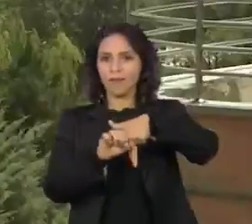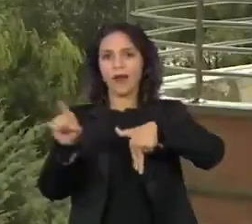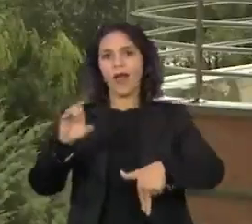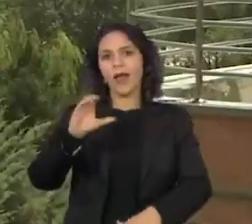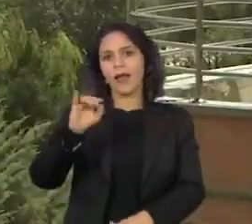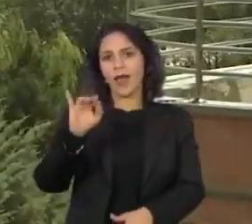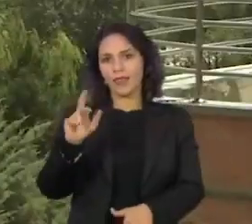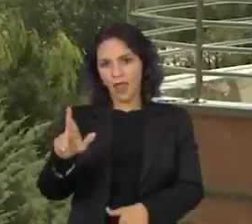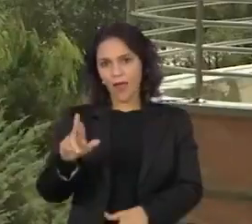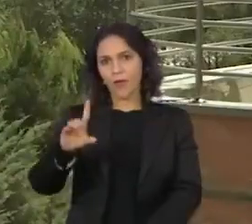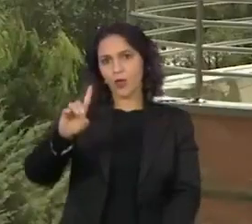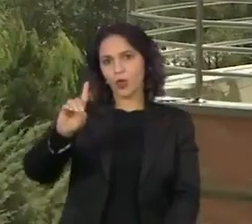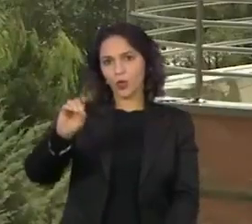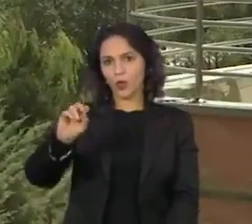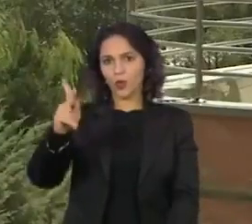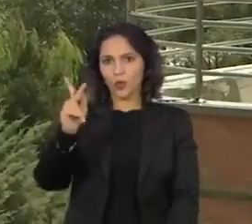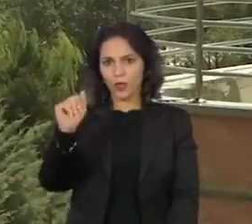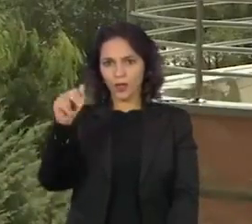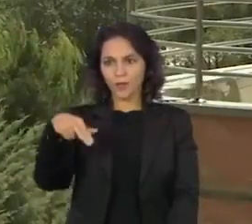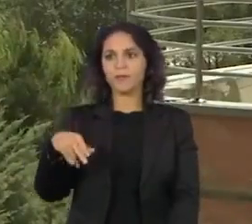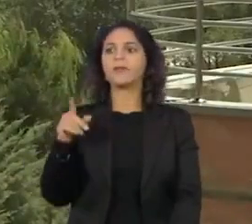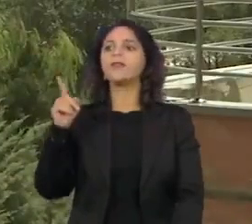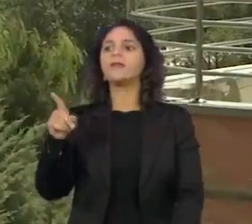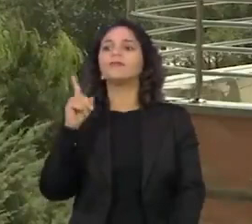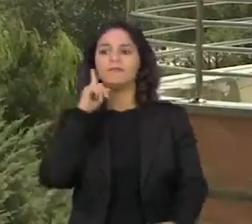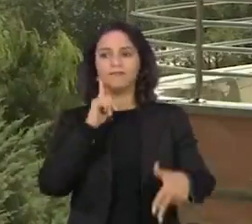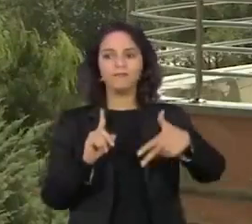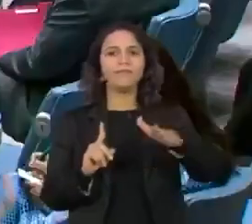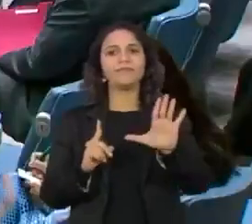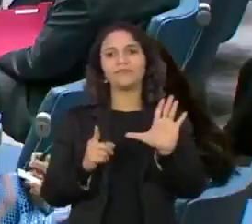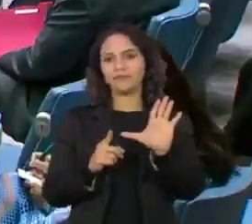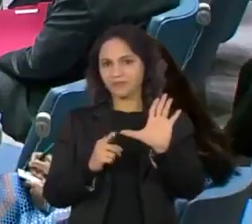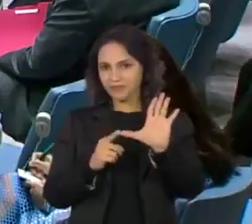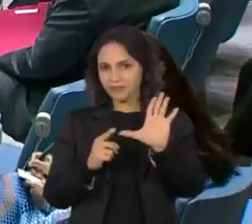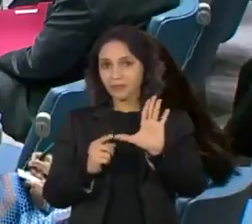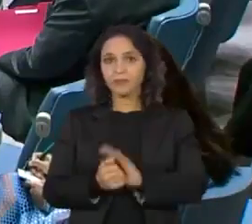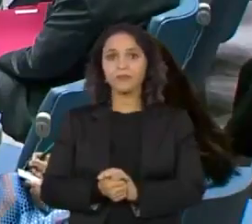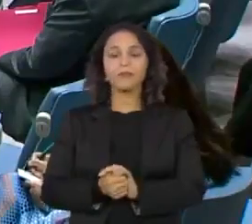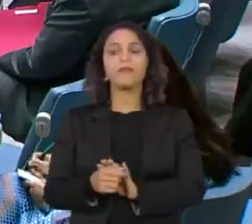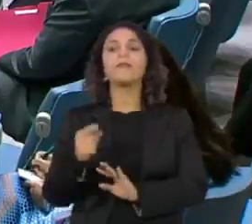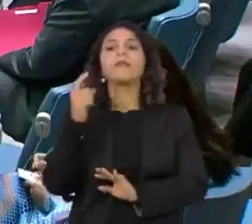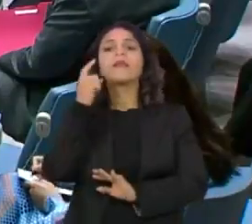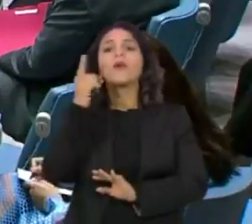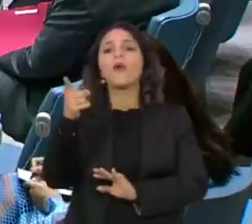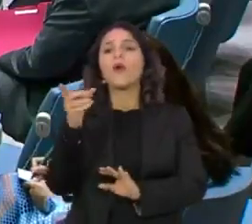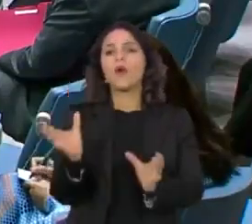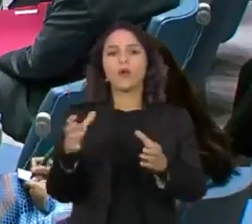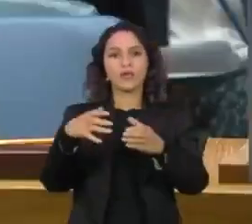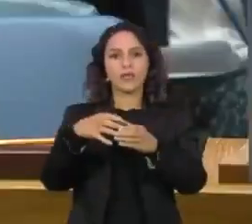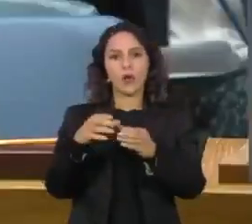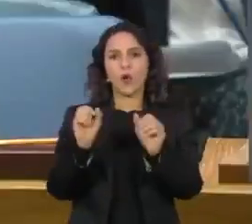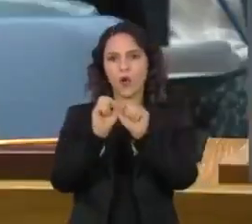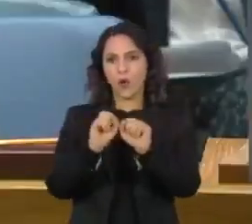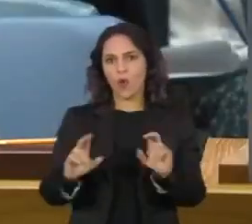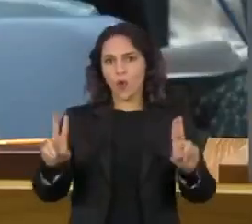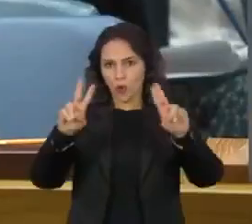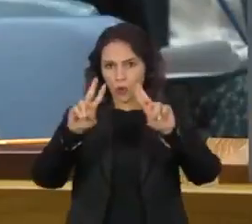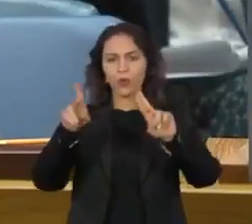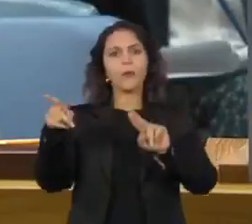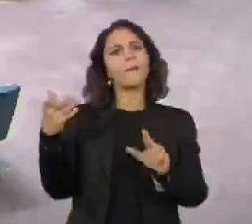catar o escritório em Cabo Por enquanto está desativado o Conselho de Segurança das Nações Unidas